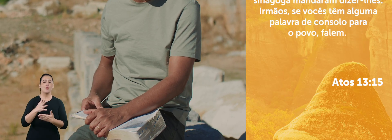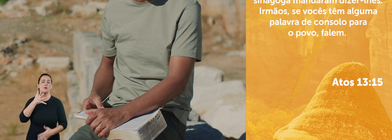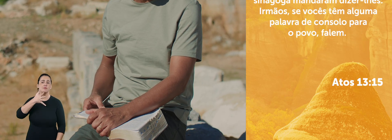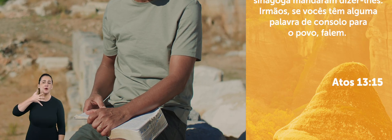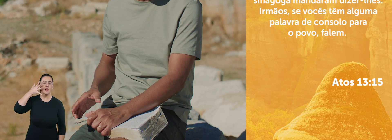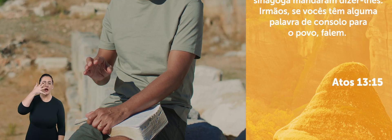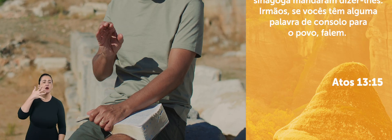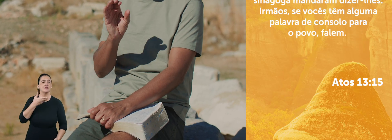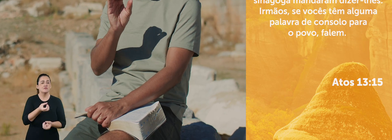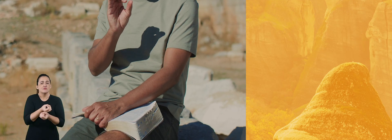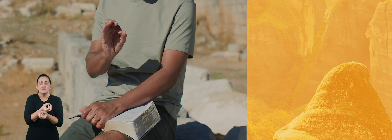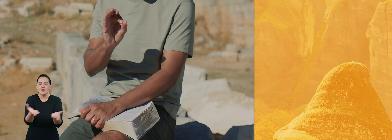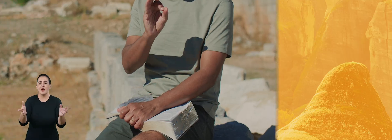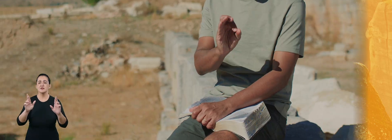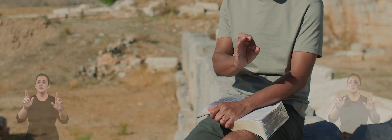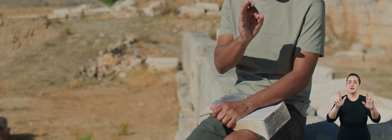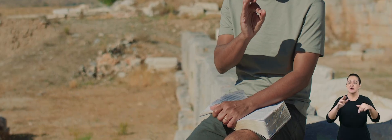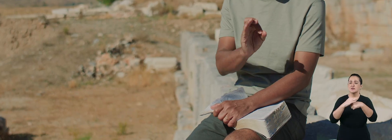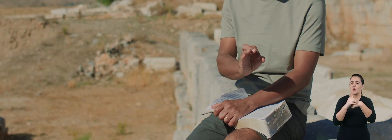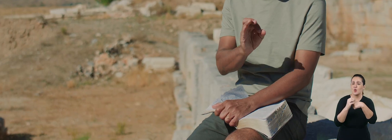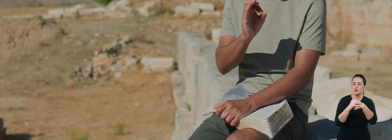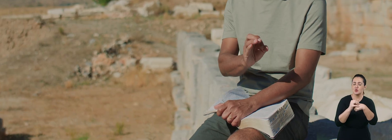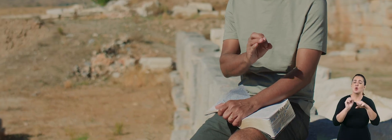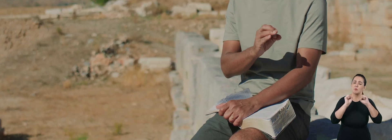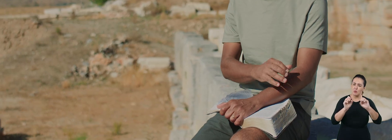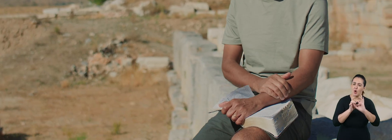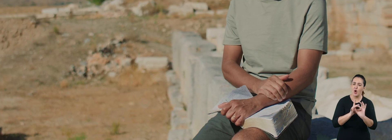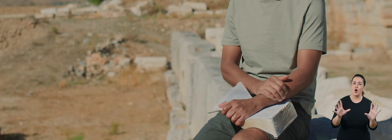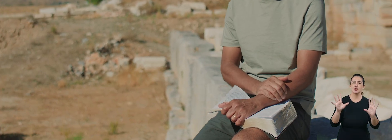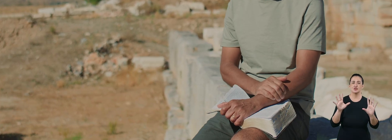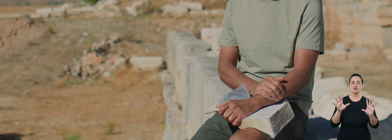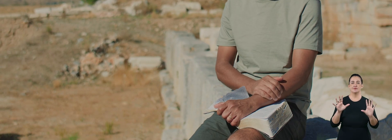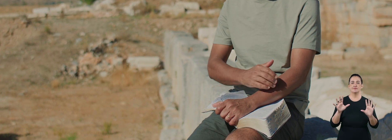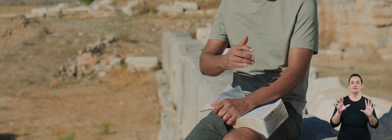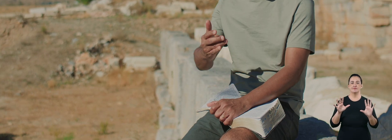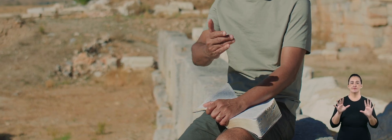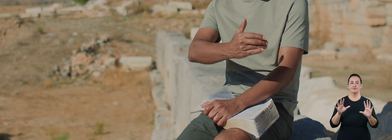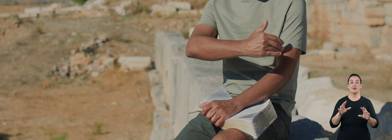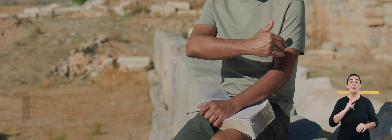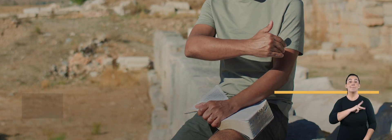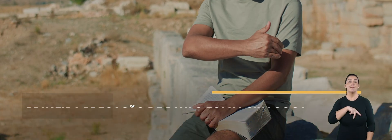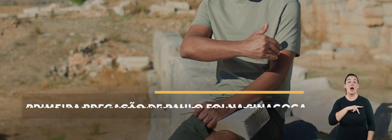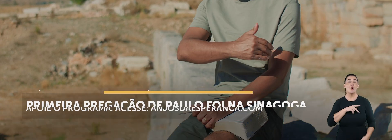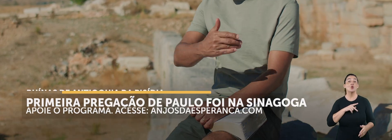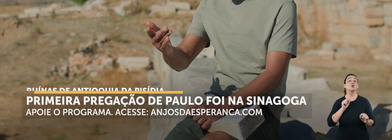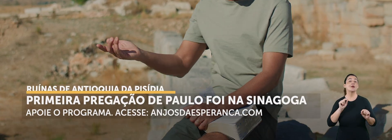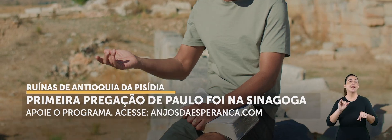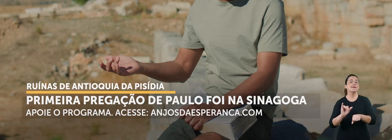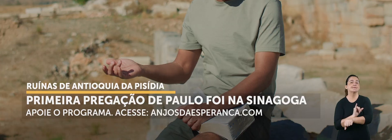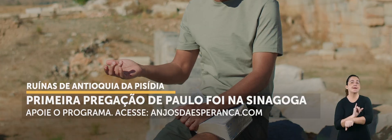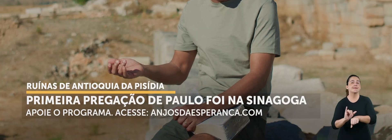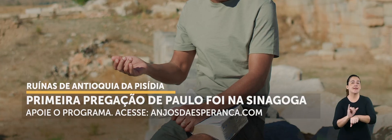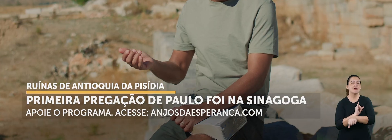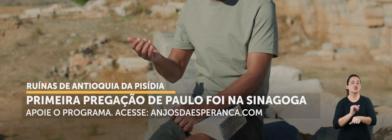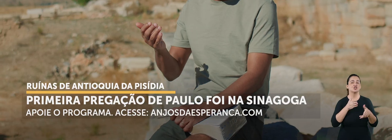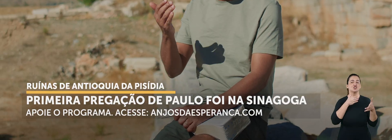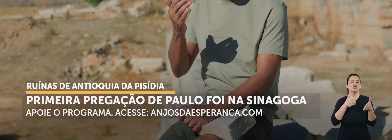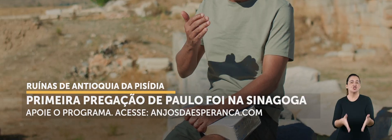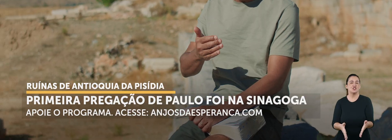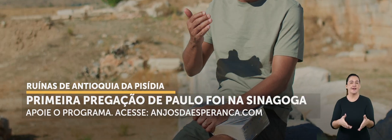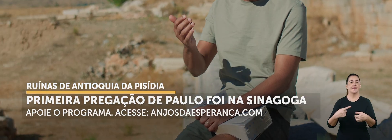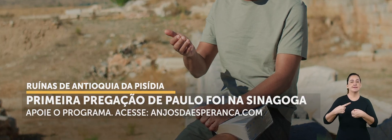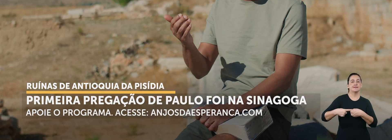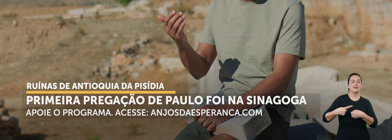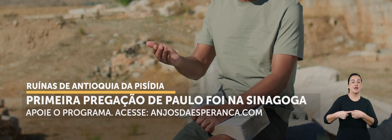que falem. Esta era a estratégia missionária de Paulo. Paulo chegava numa cidade pagã como esta e